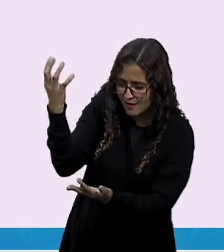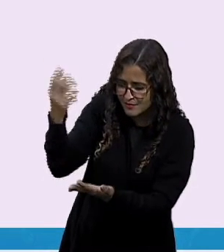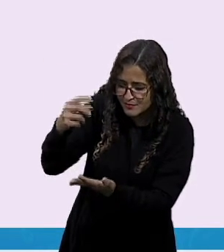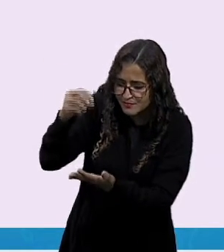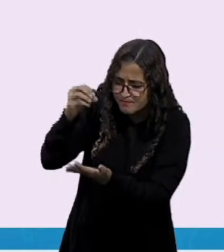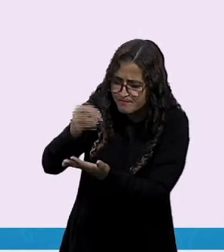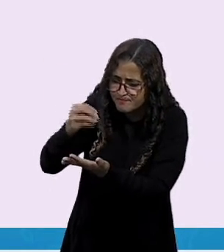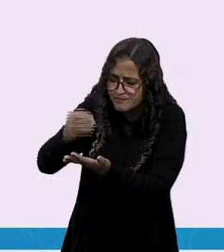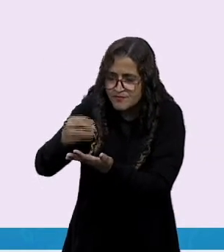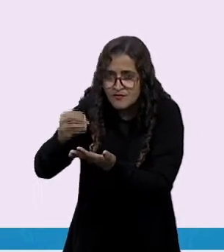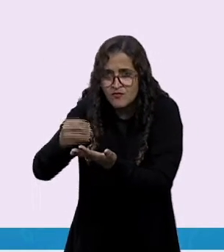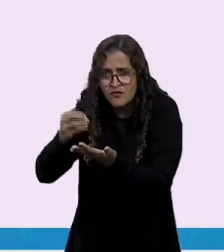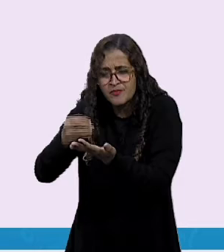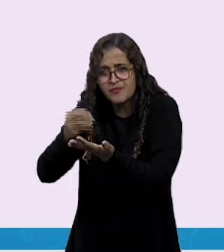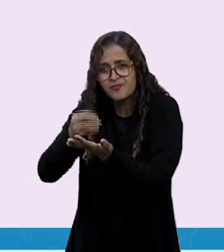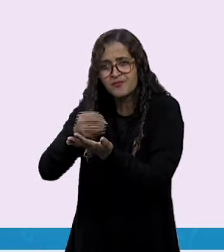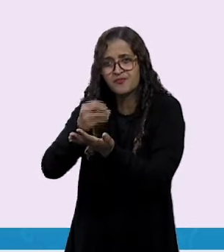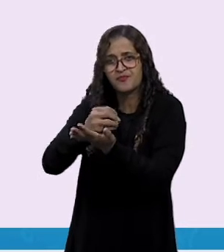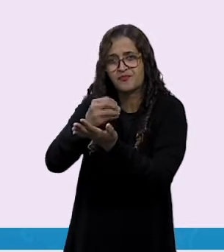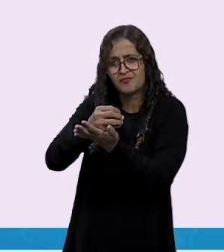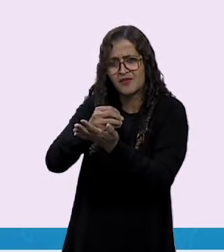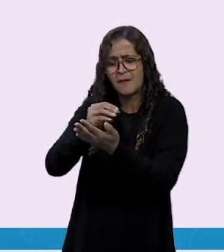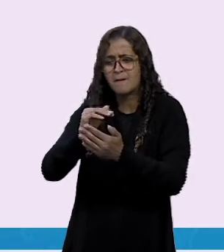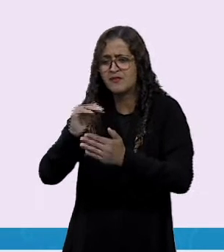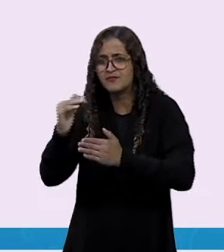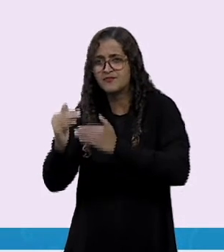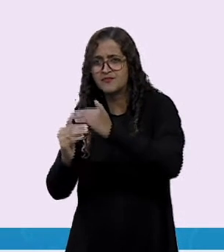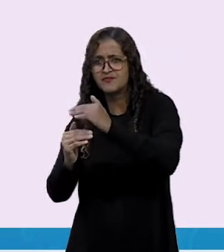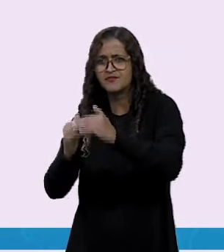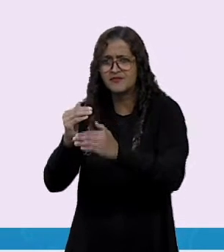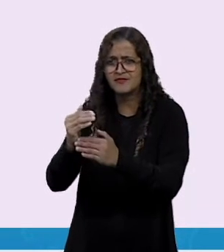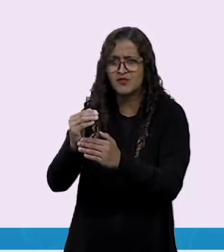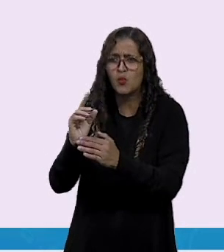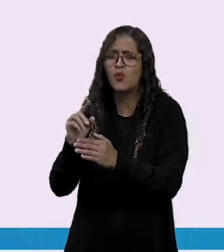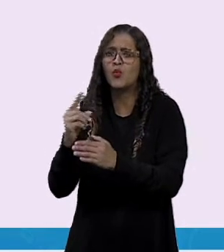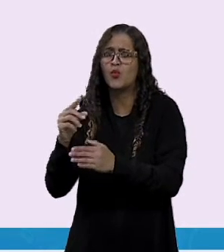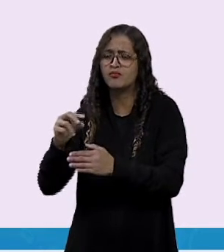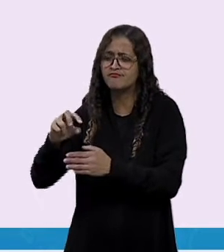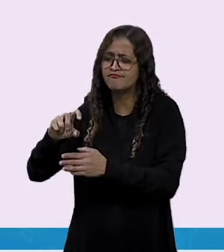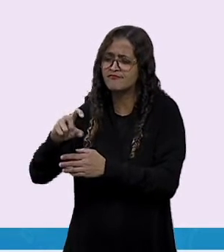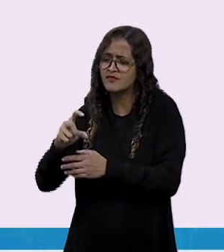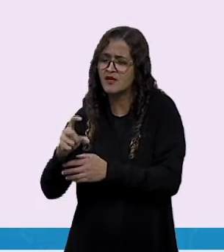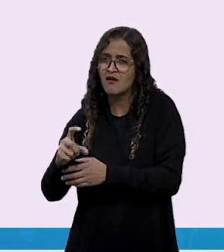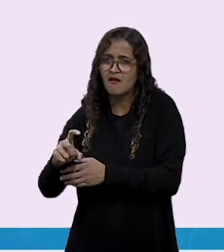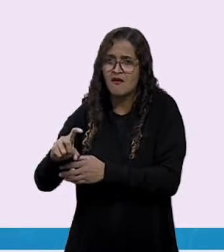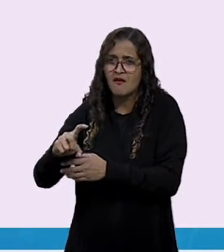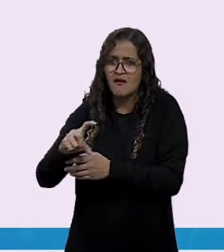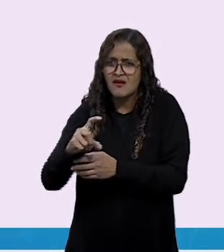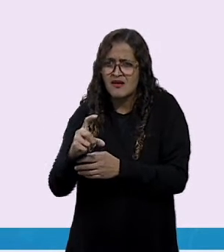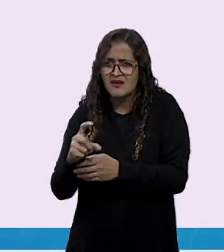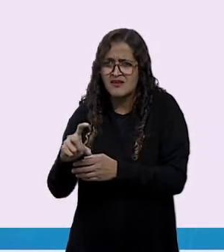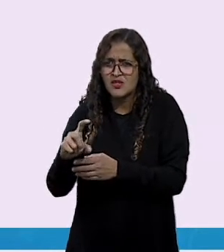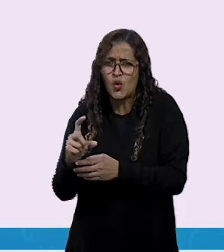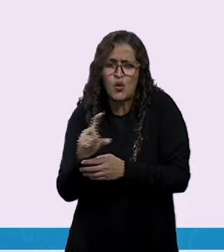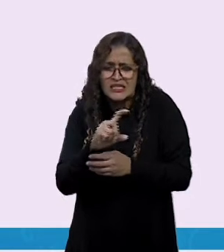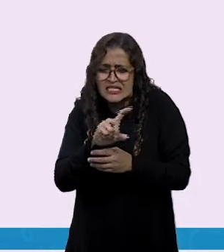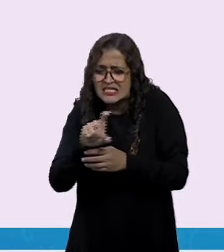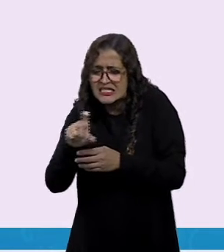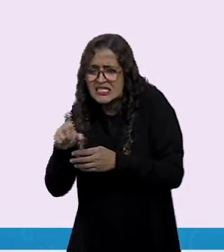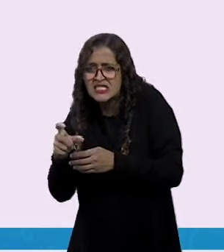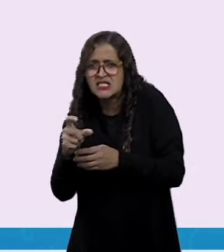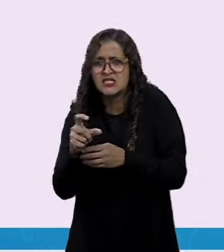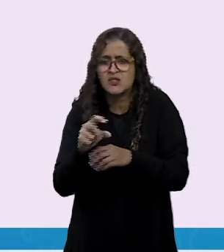segura. Esses ovos, depois de um tempo, viram uma larva. Essa larva, a gente come tudo quanto